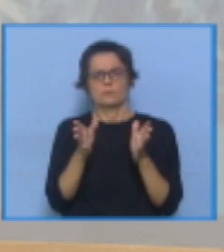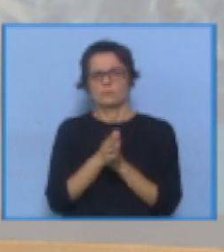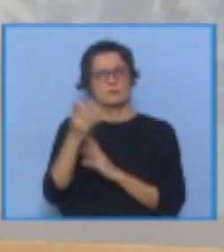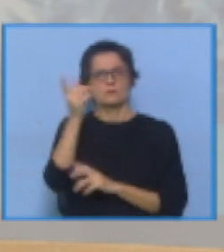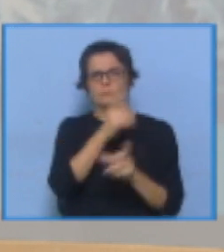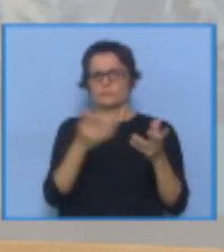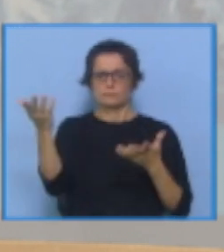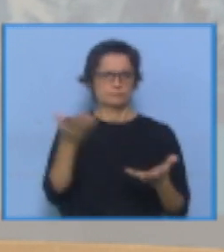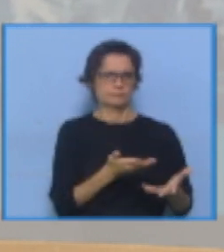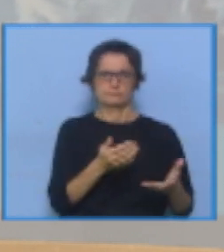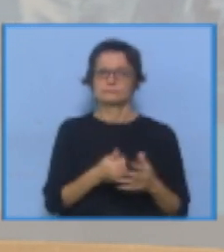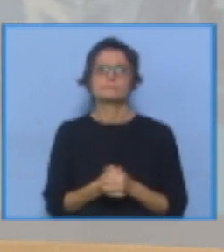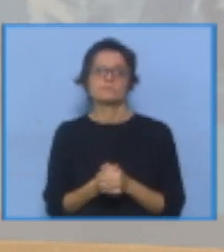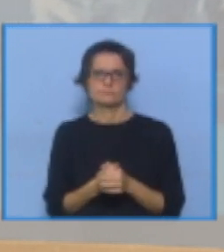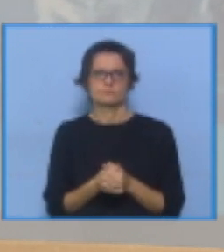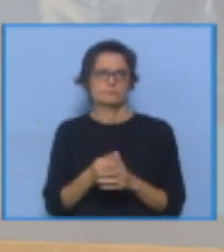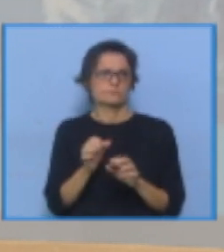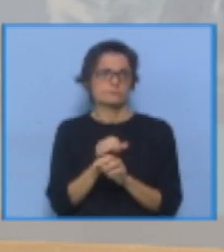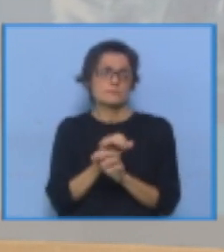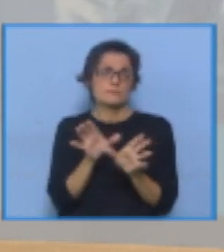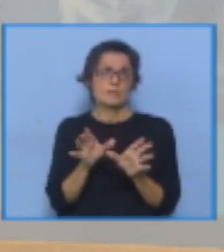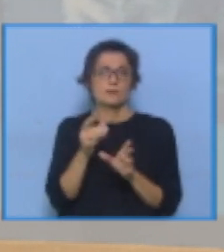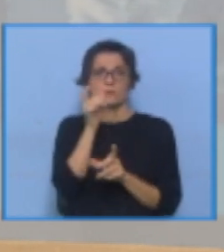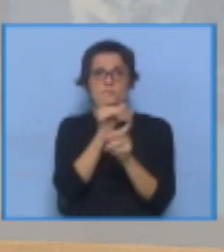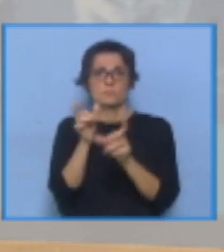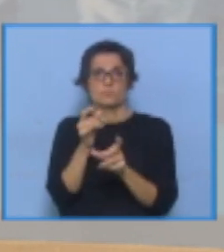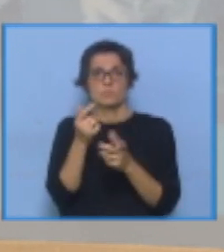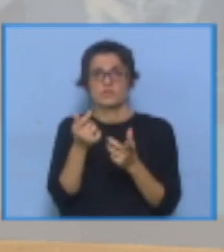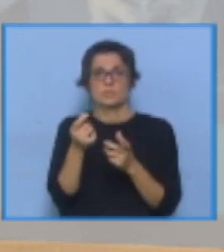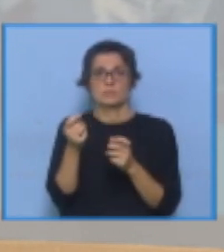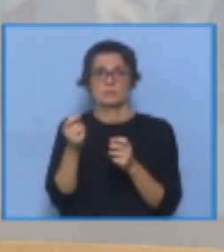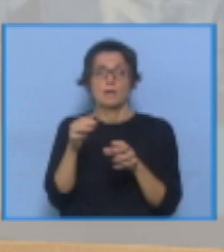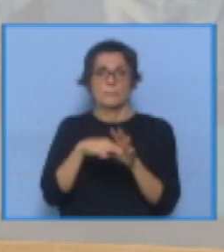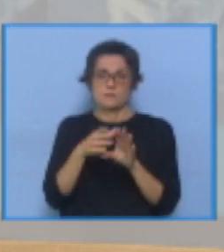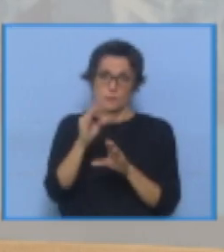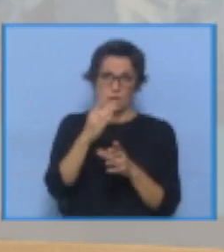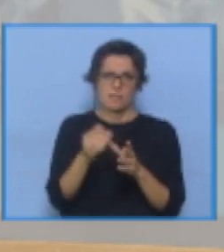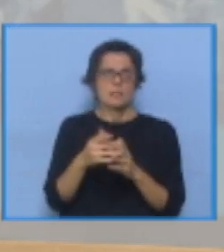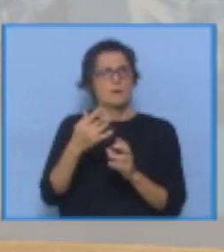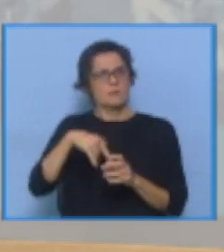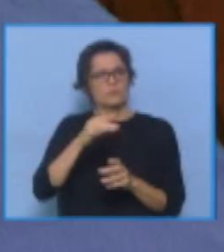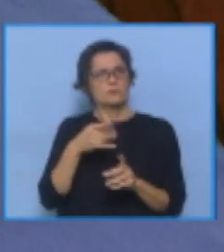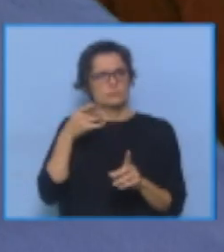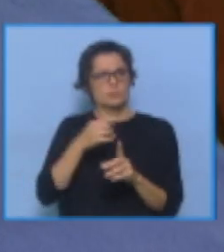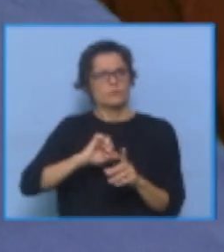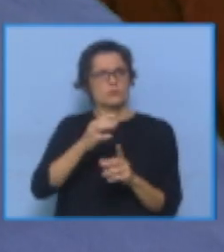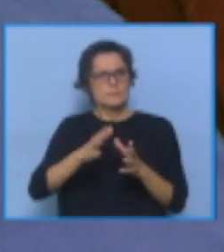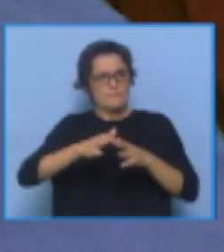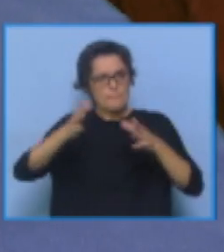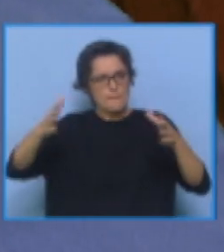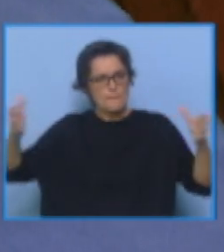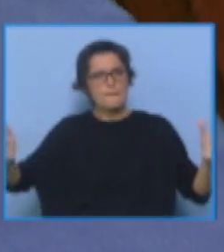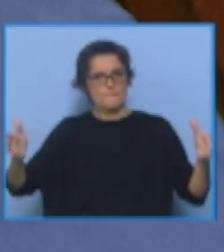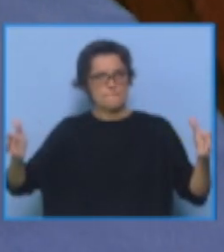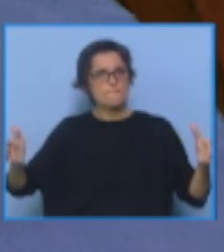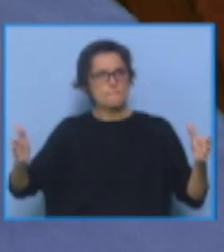aquelas pessoas que habitualmente vêm às nossas iniciativas, mas queremos sempre alargá-las a todas as pessoas, portanto, pessoas